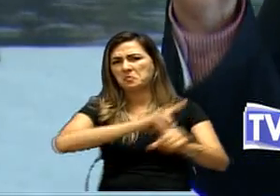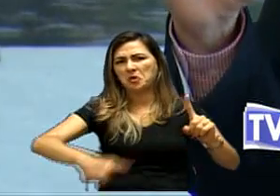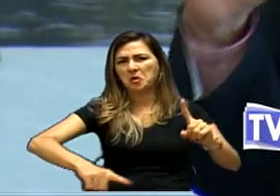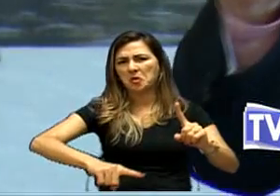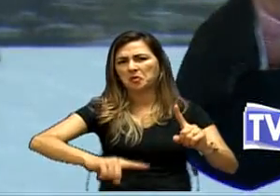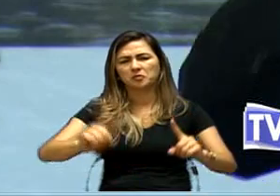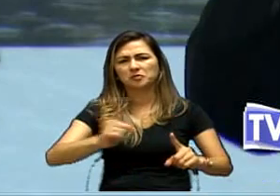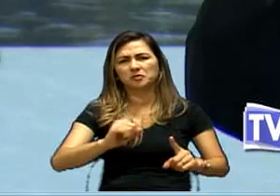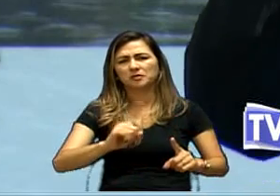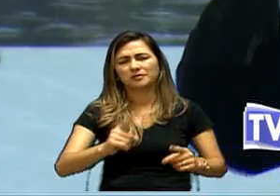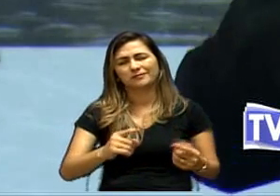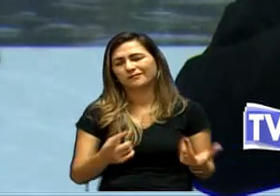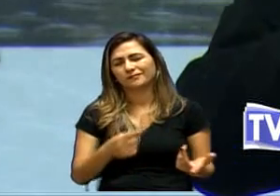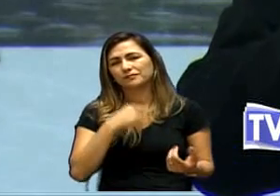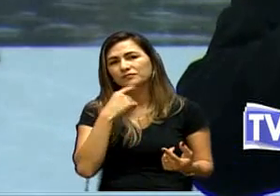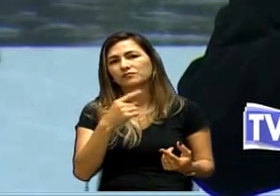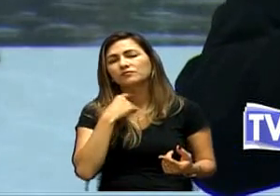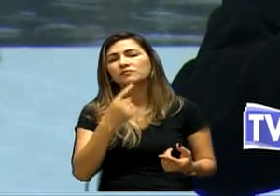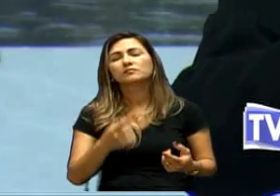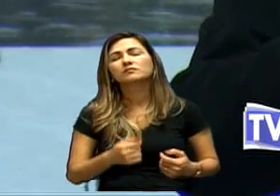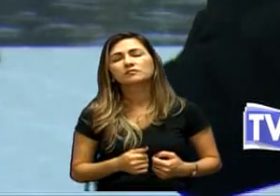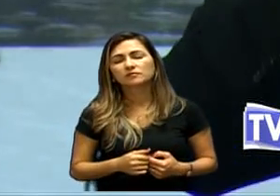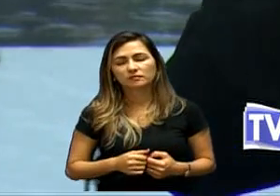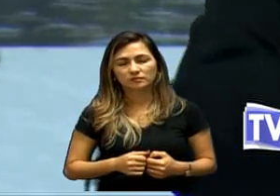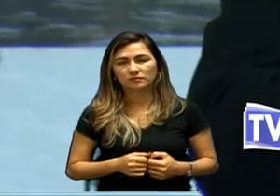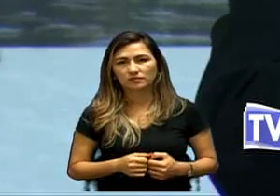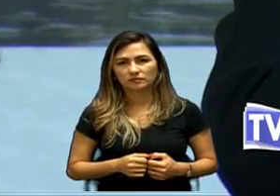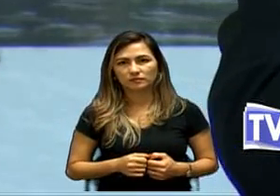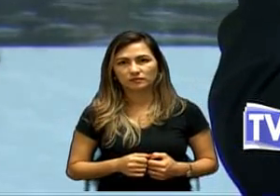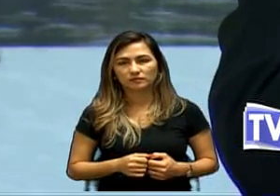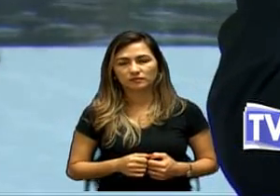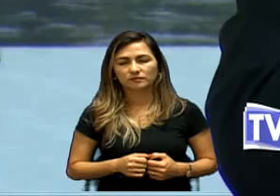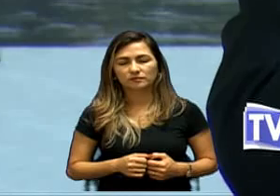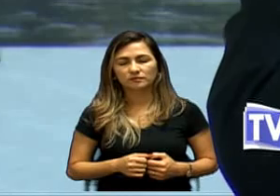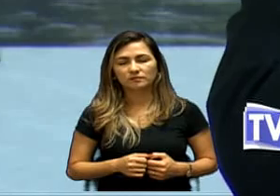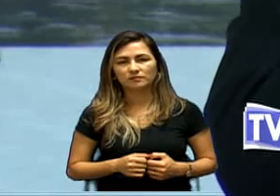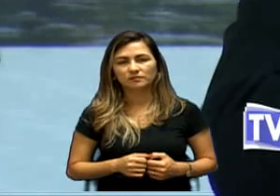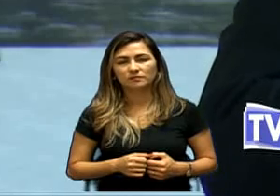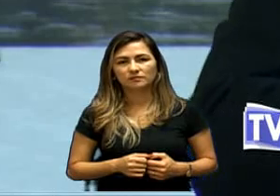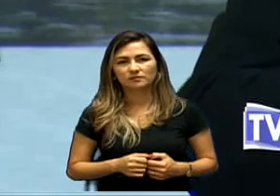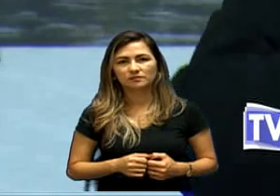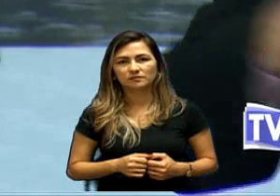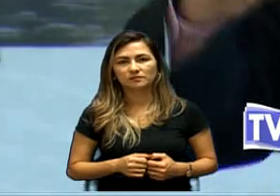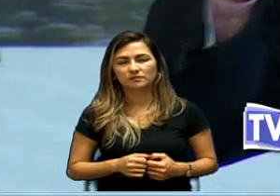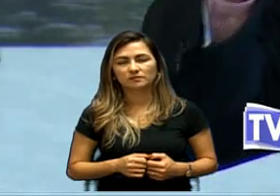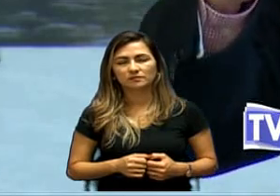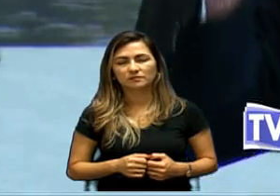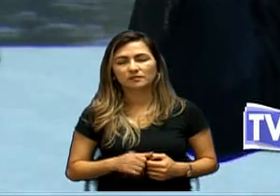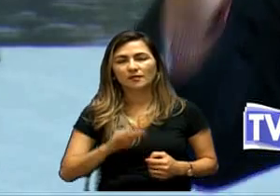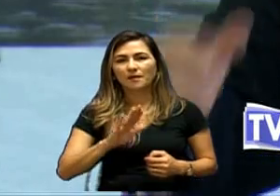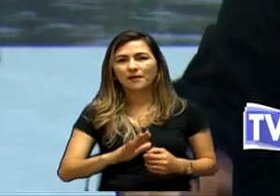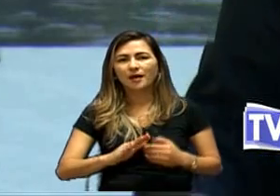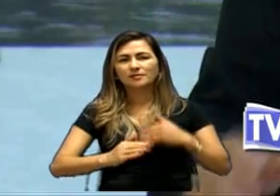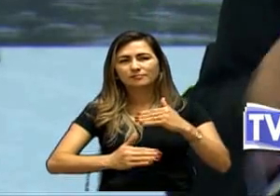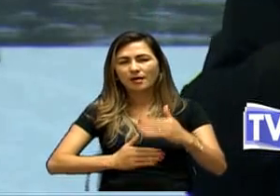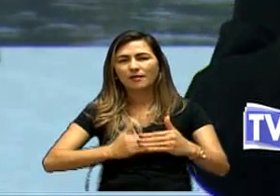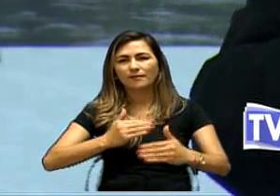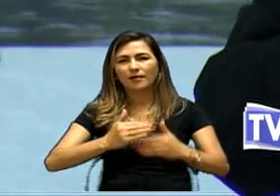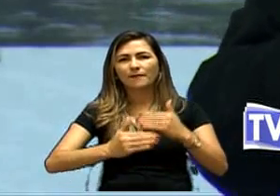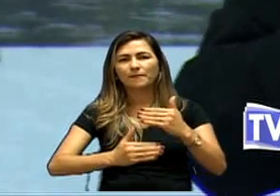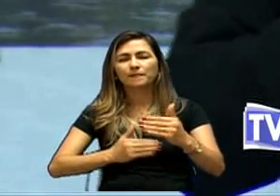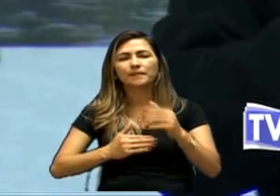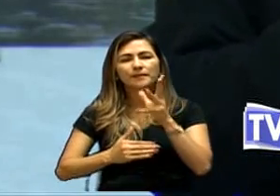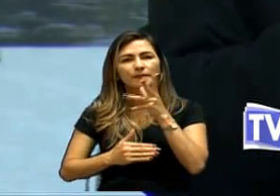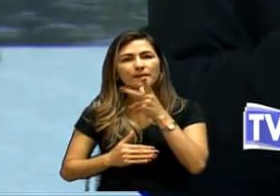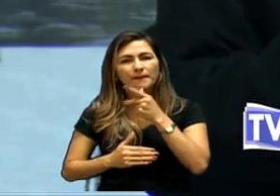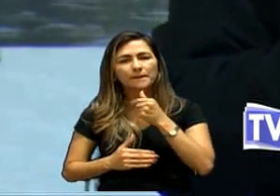uma demagogia da minha parte. Mas nós temos que dar passos no sentido de ir fechando, mais ou menos como